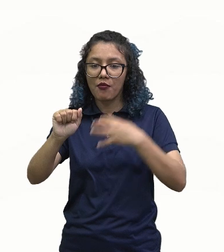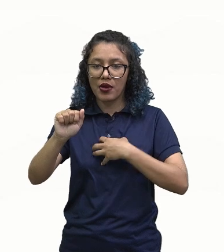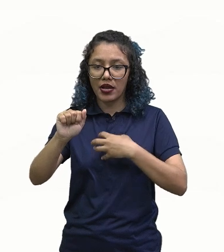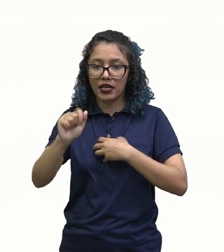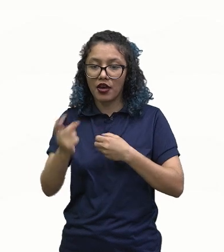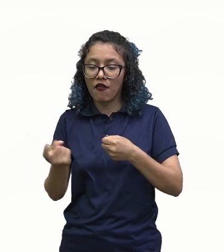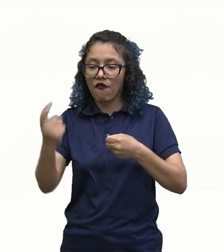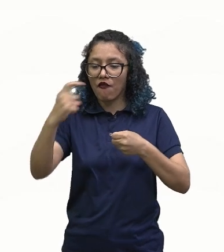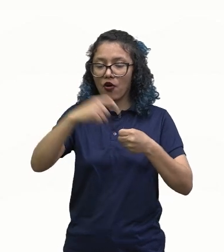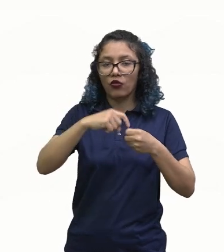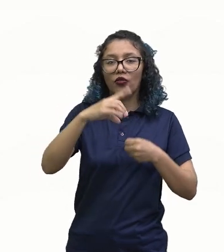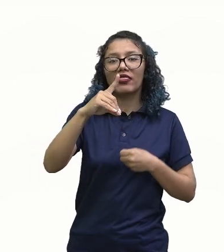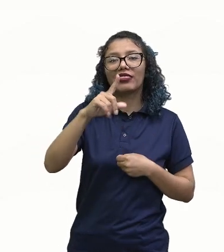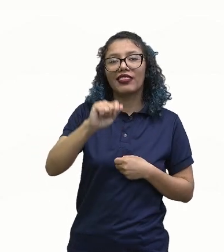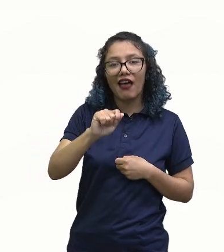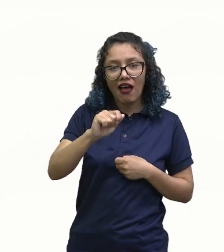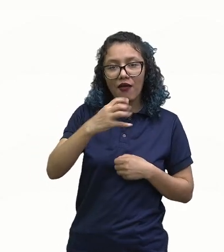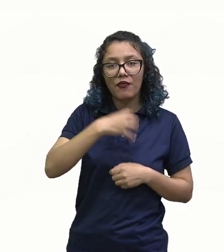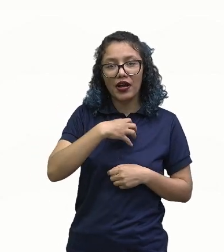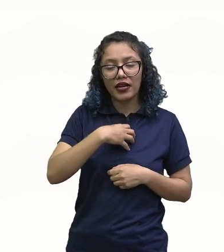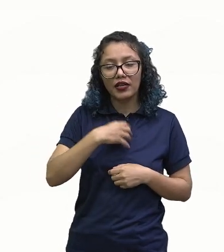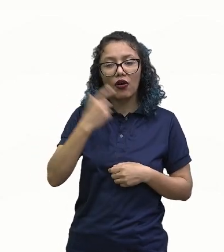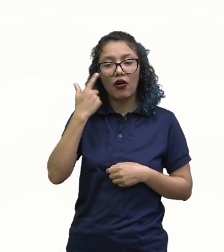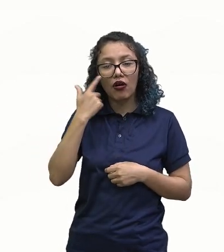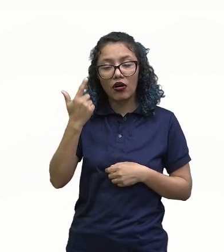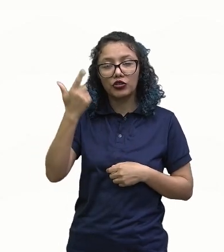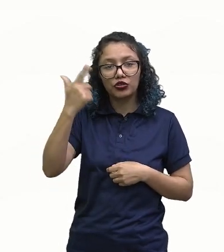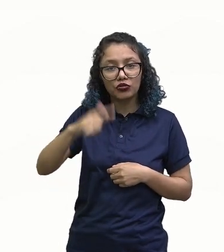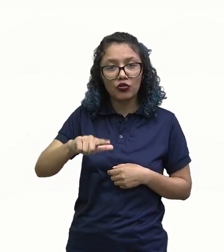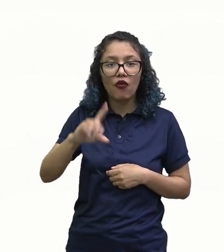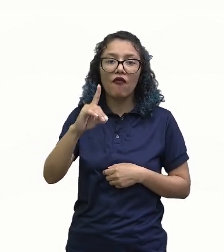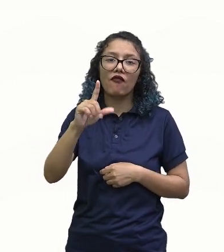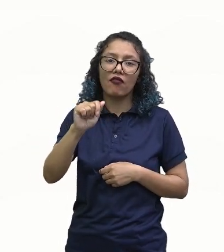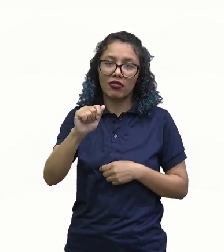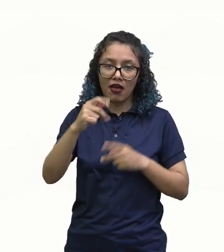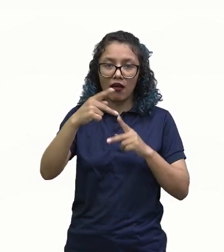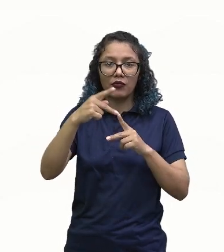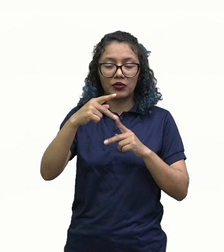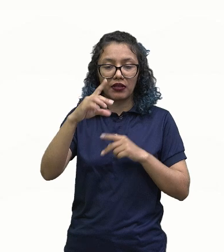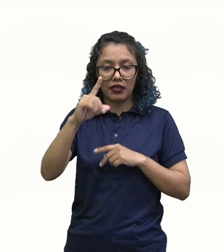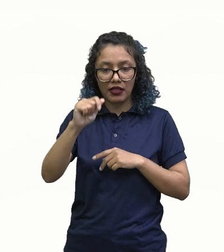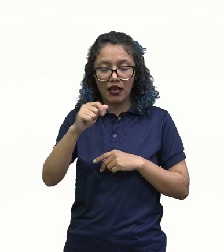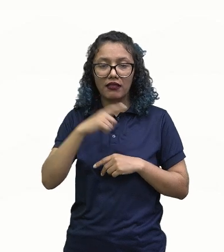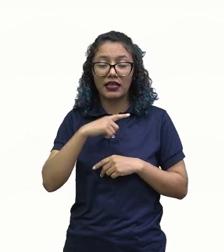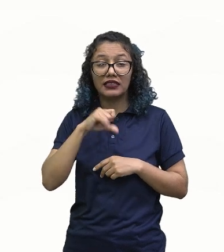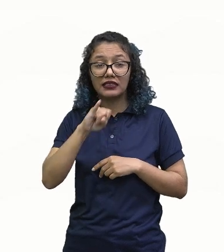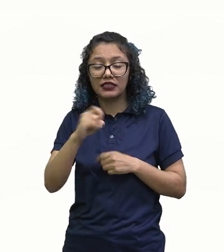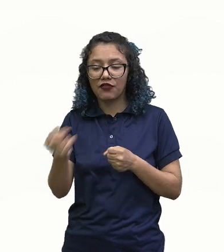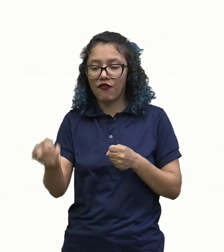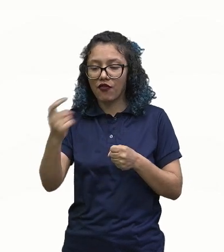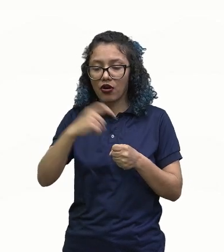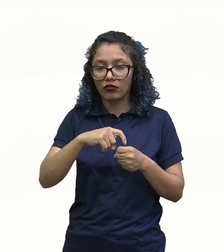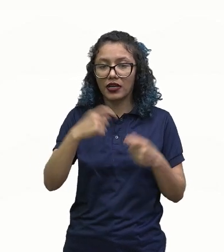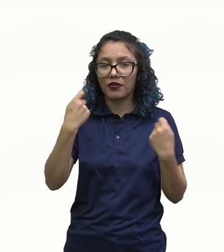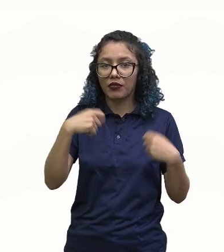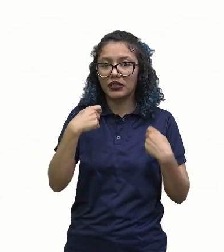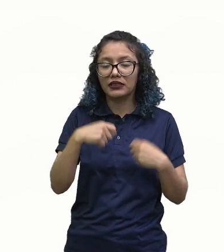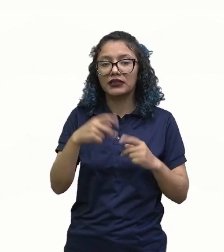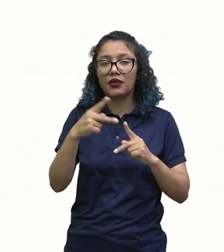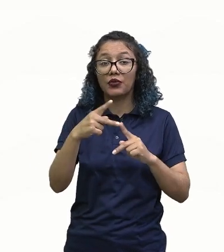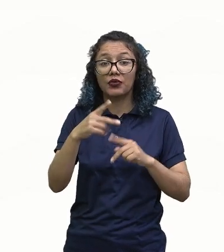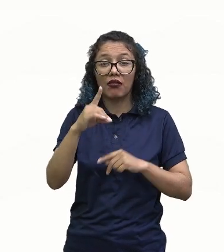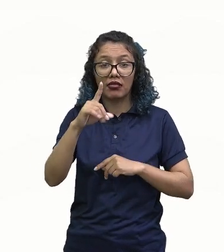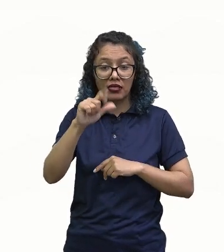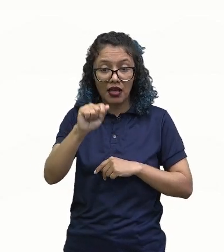vez, está a presença do da aqui, porque é a regra que diz se a pessoa volta do lugar e exige a preposição